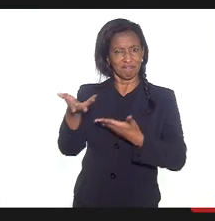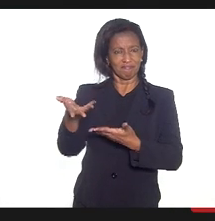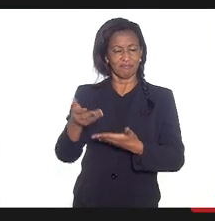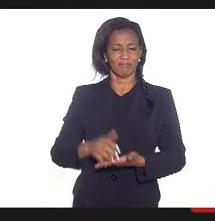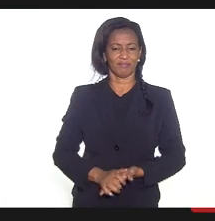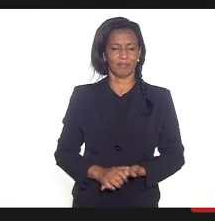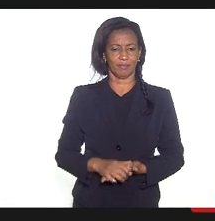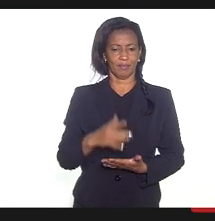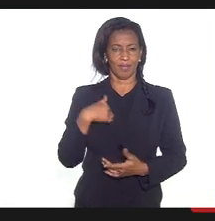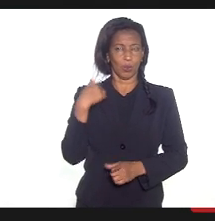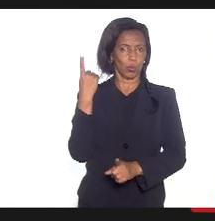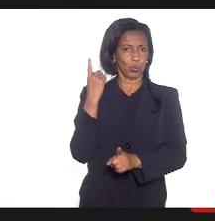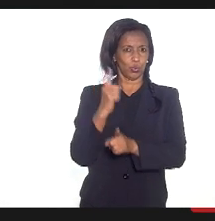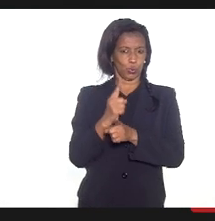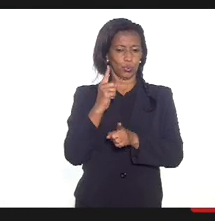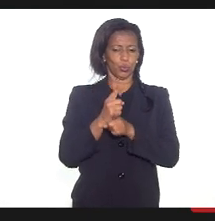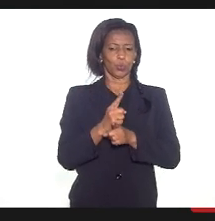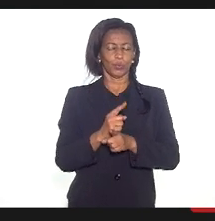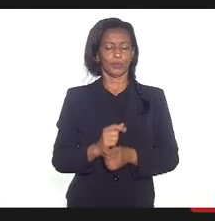Eu descobri através